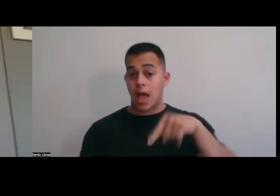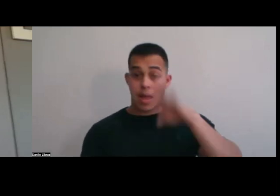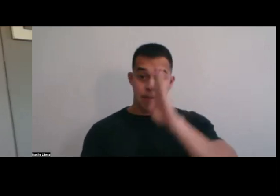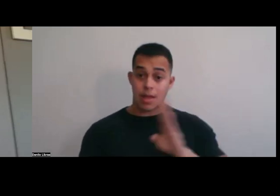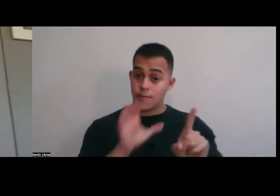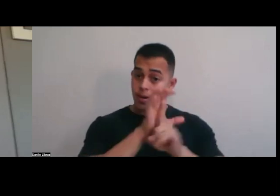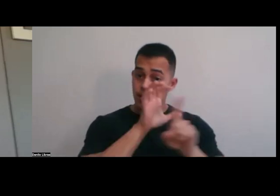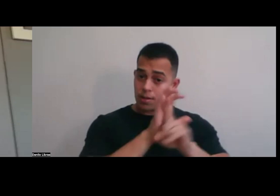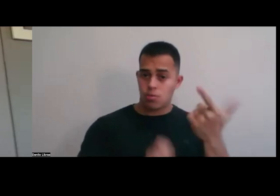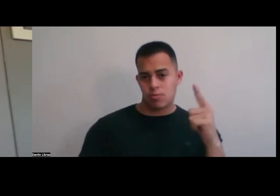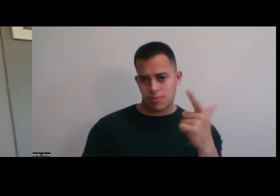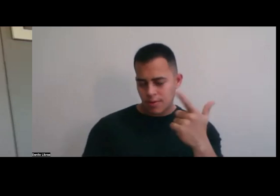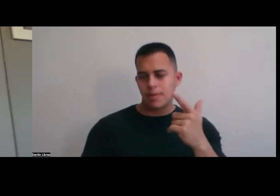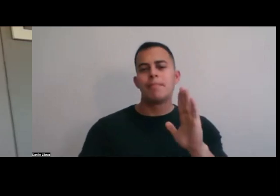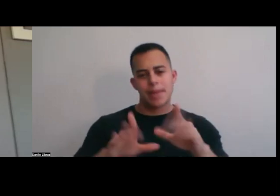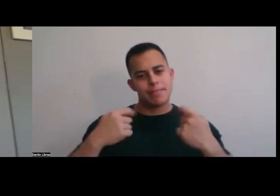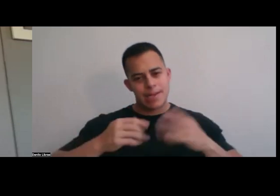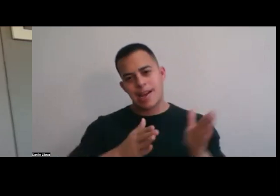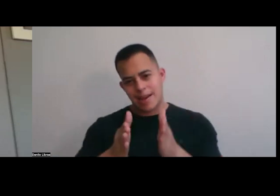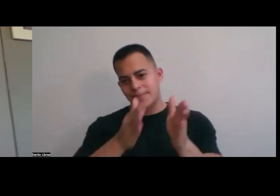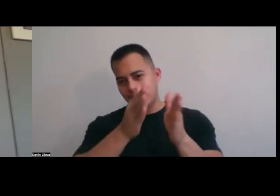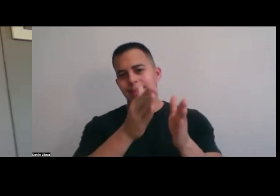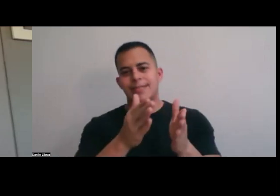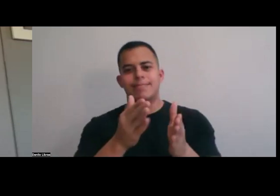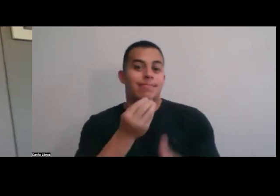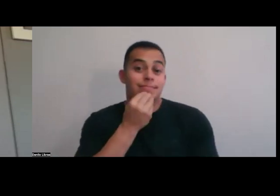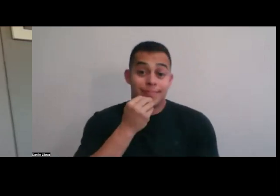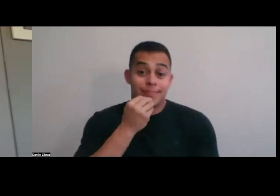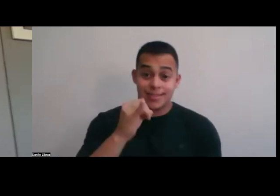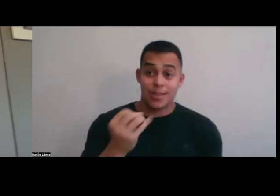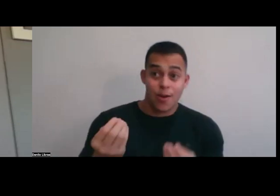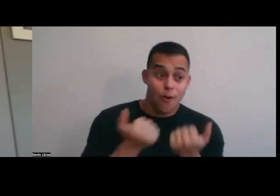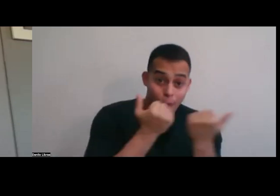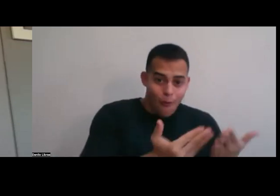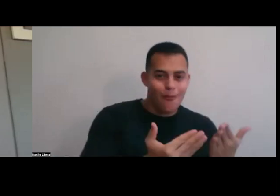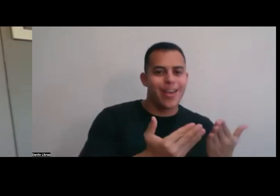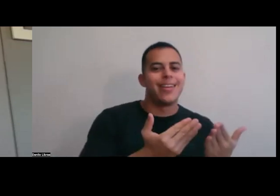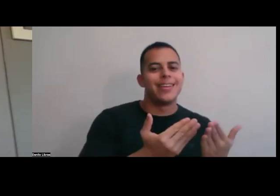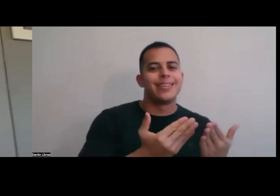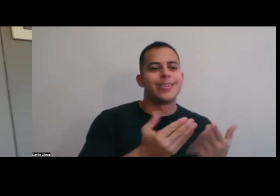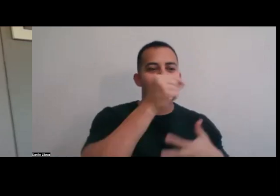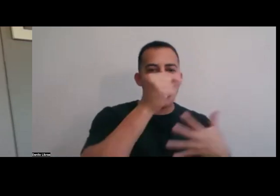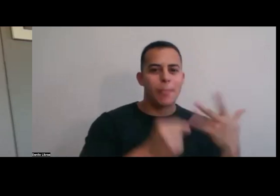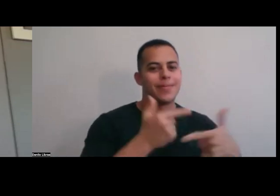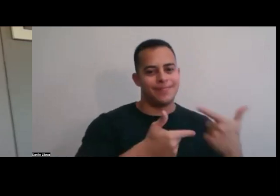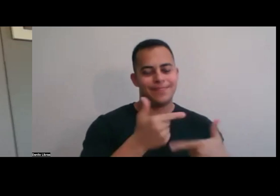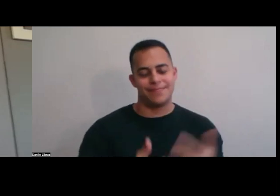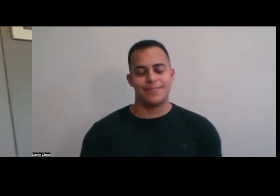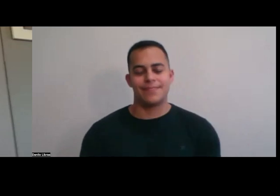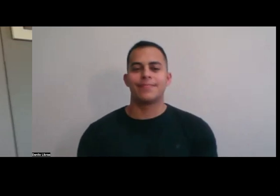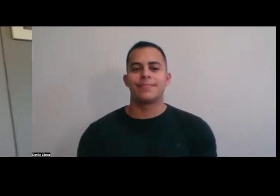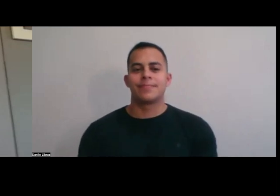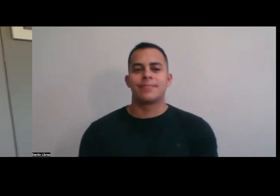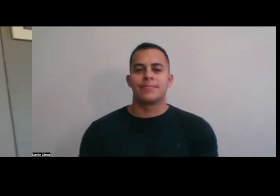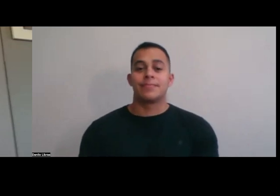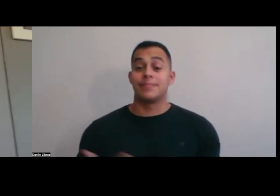intensa, mas eu acho que a gente tem que ir por esse caminho. Claro, né, desde que nos deem dinheiro para trabalhar. Óbvio. Só É, para dizer, essa que